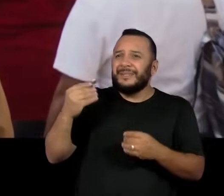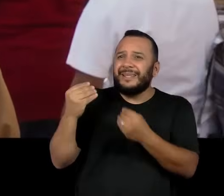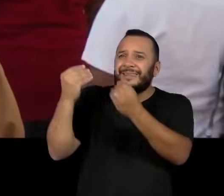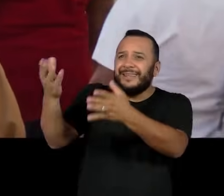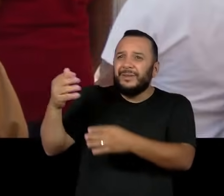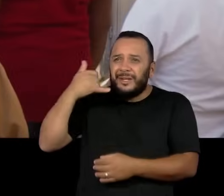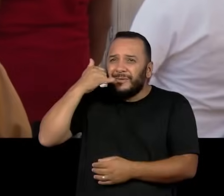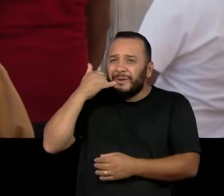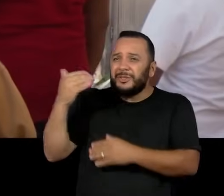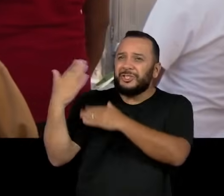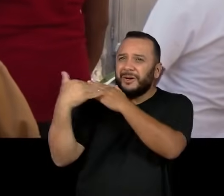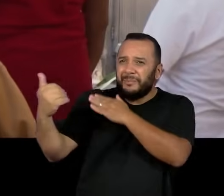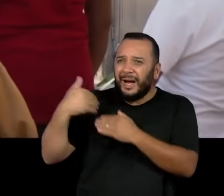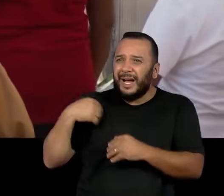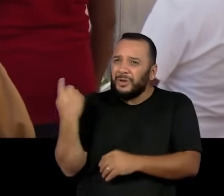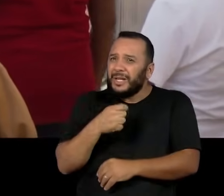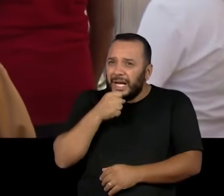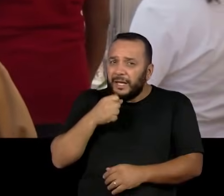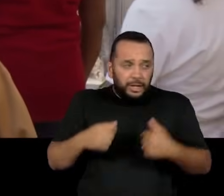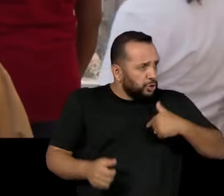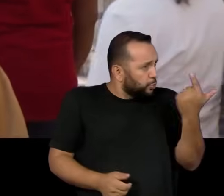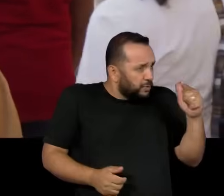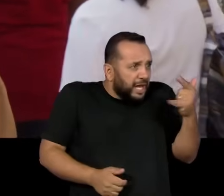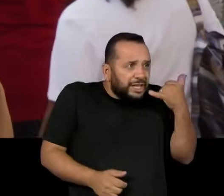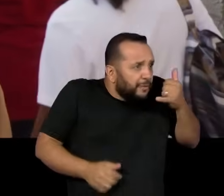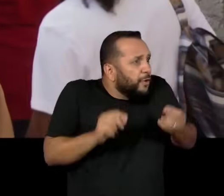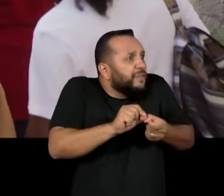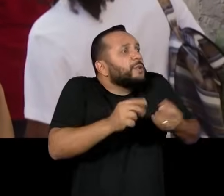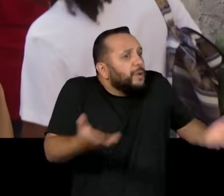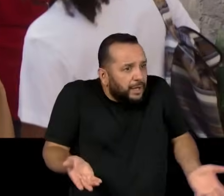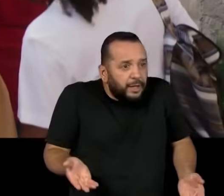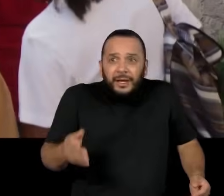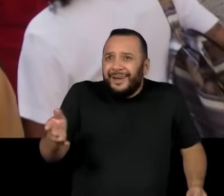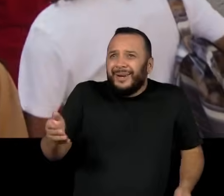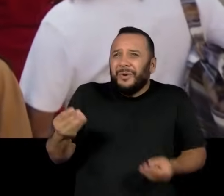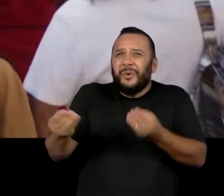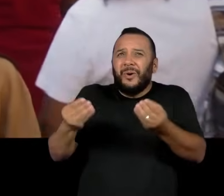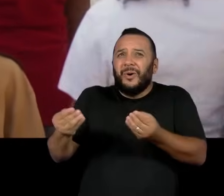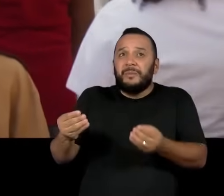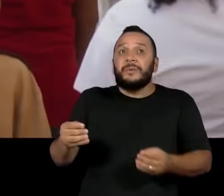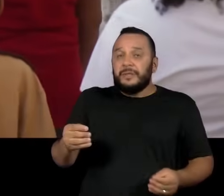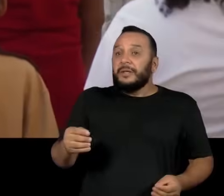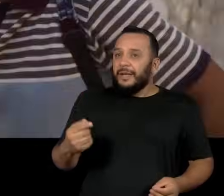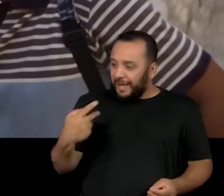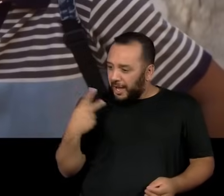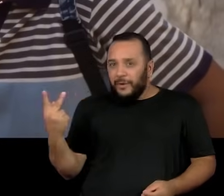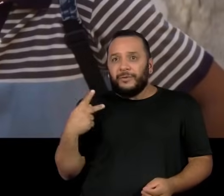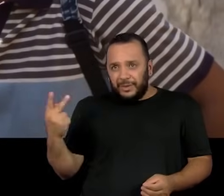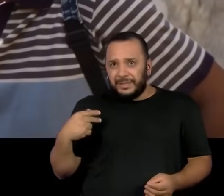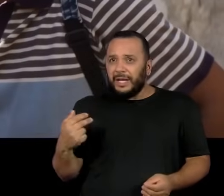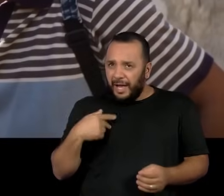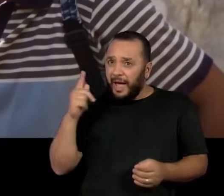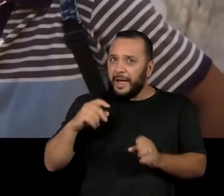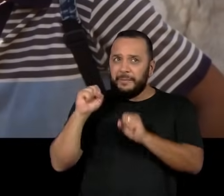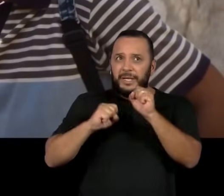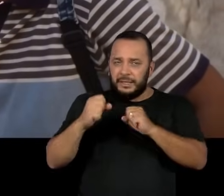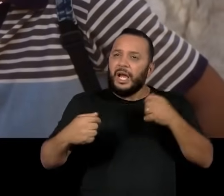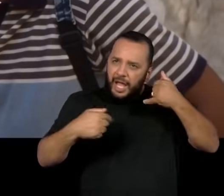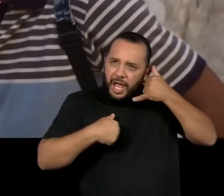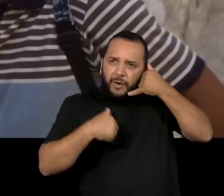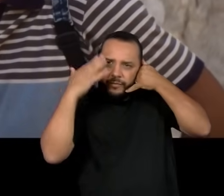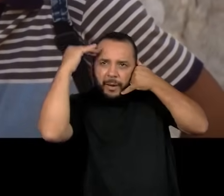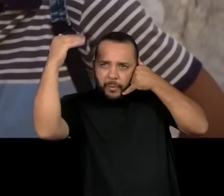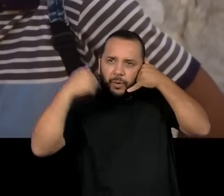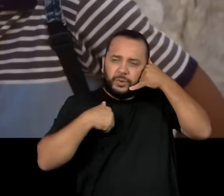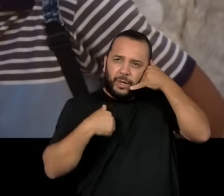não tem telefone, Pois é, mano. Eu passei orelhão. E que papo é esse de firma? A firma Claudinho Bochecha, meu filho. Os artistas Claudinho Bochecha vão